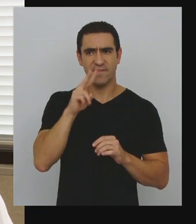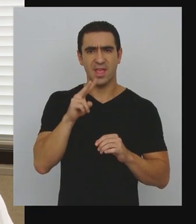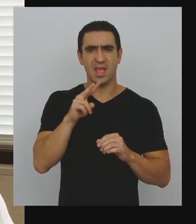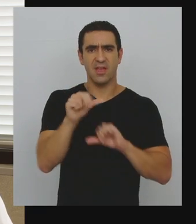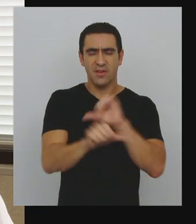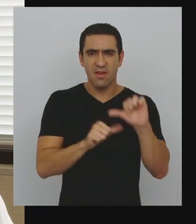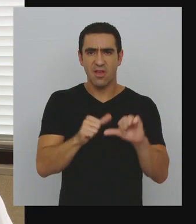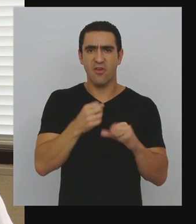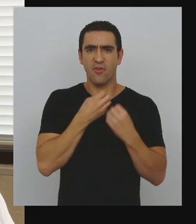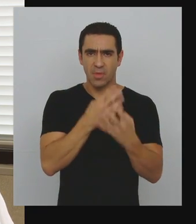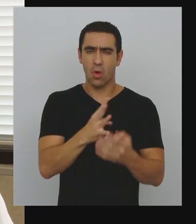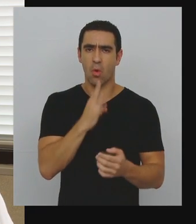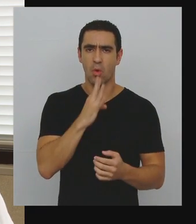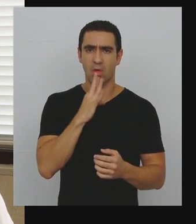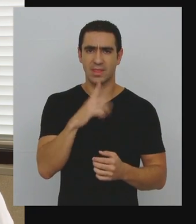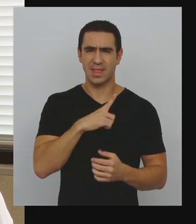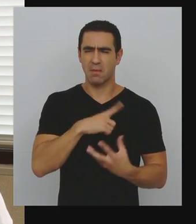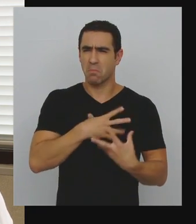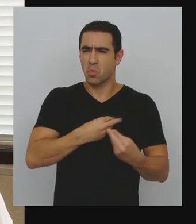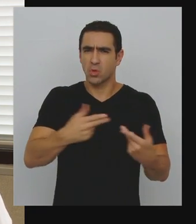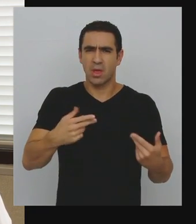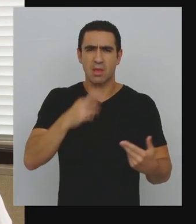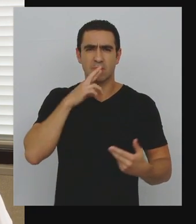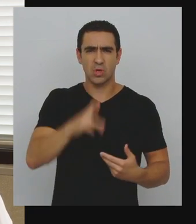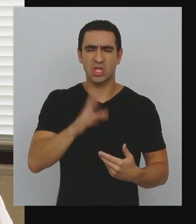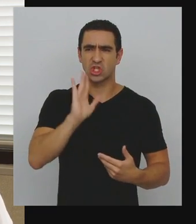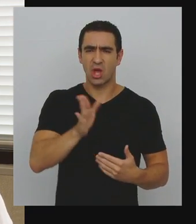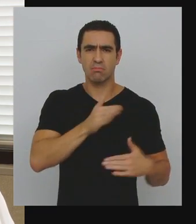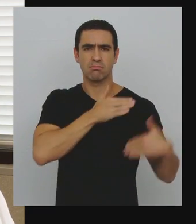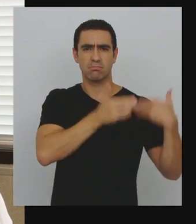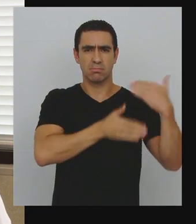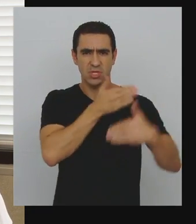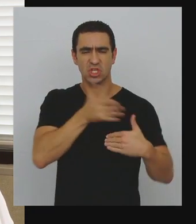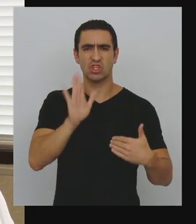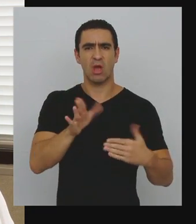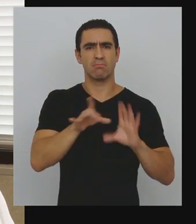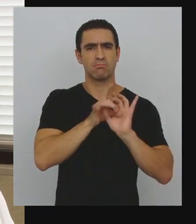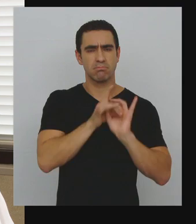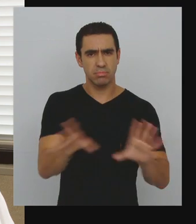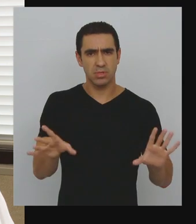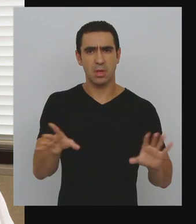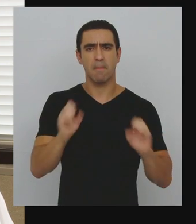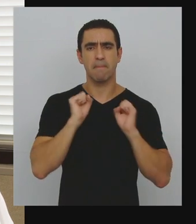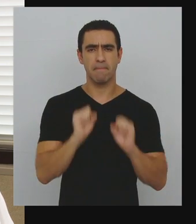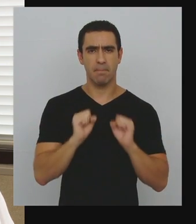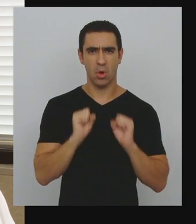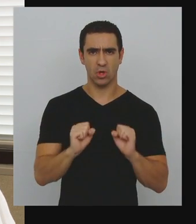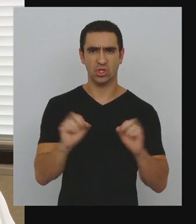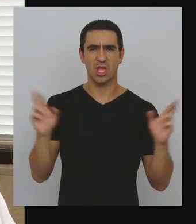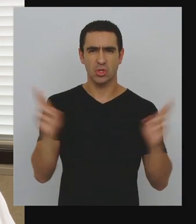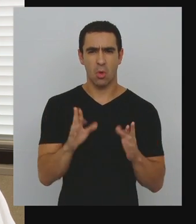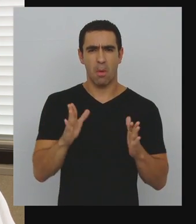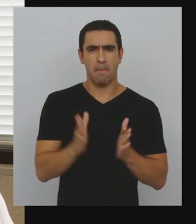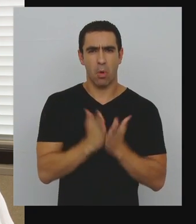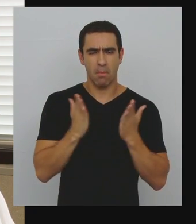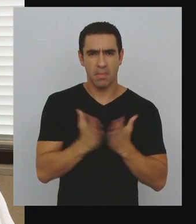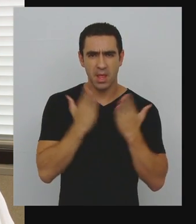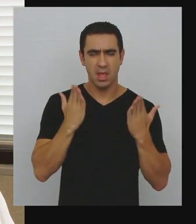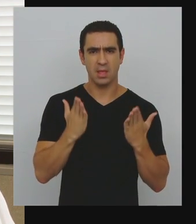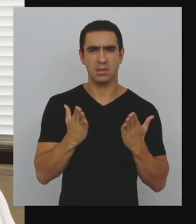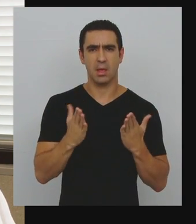essa informação em conhecimento. A gente tem tantas soluções já desenvolvidas, já disponíveis, que podem reduzir